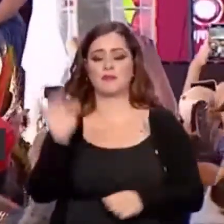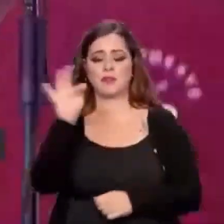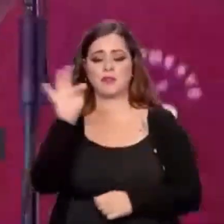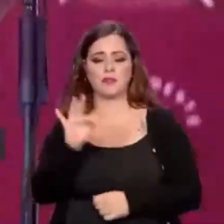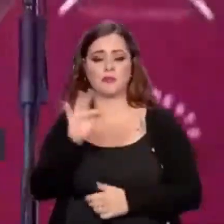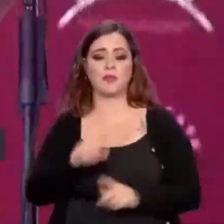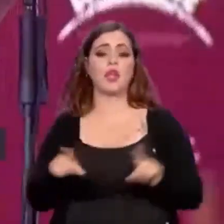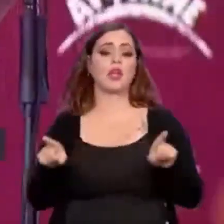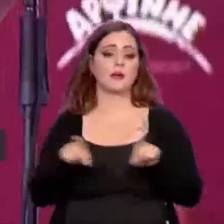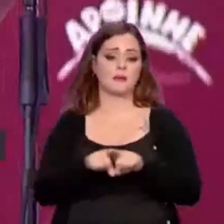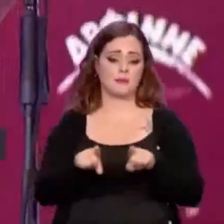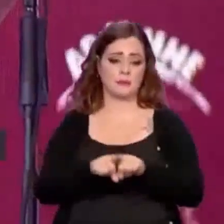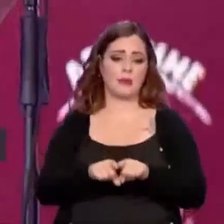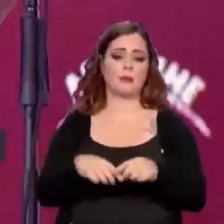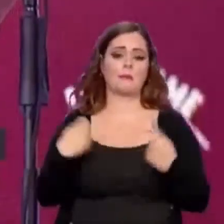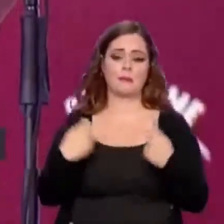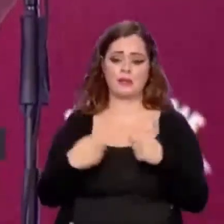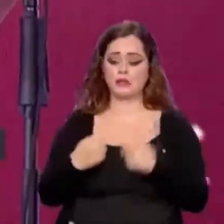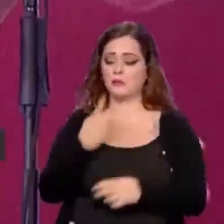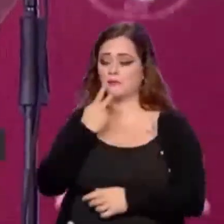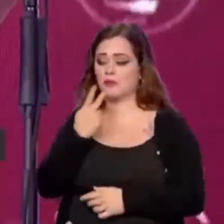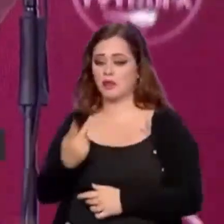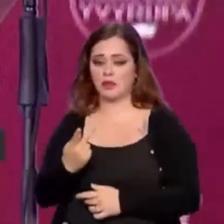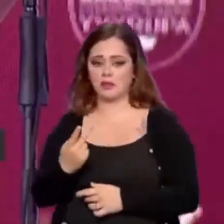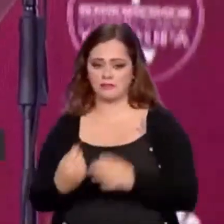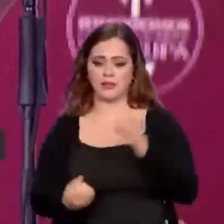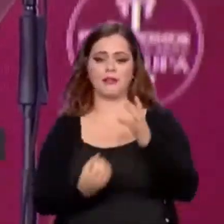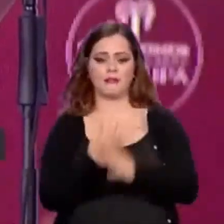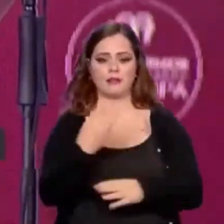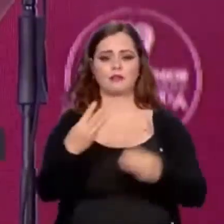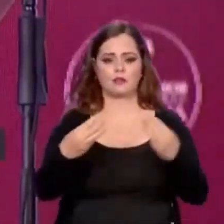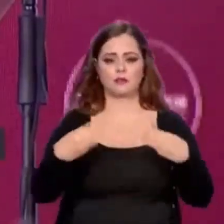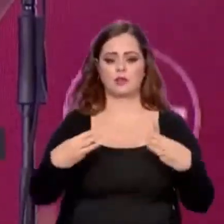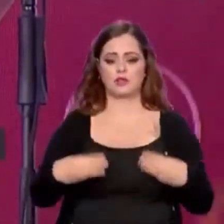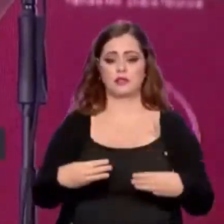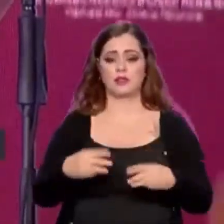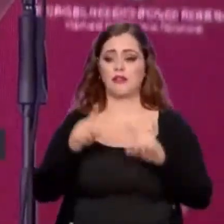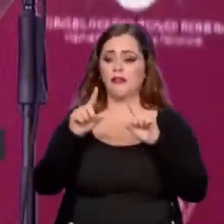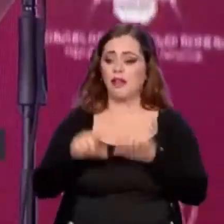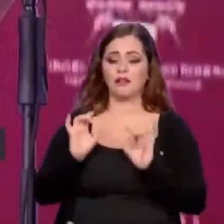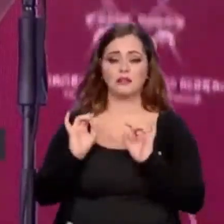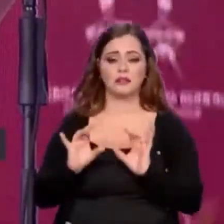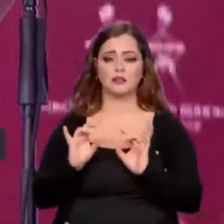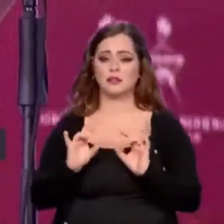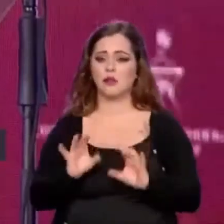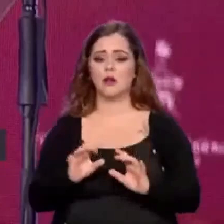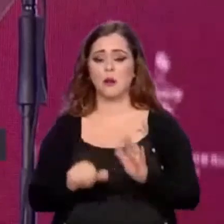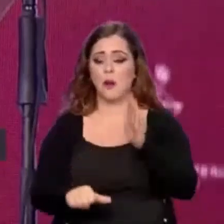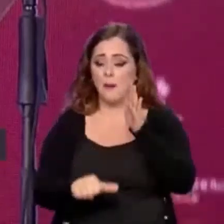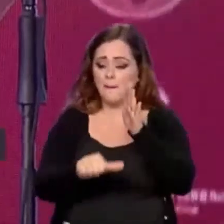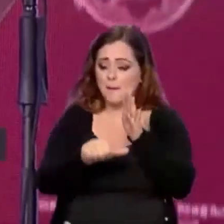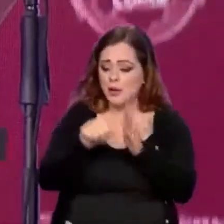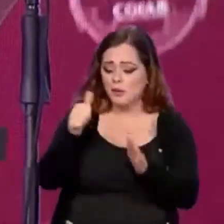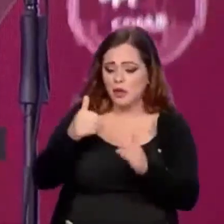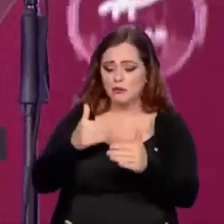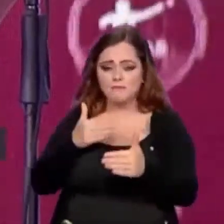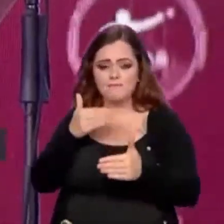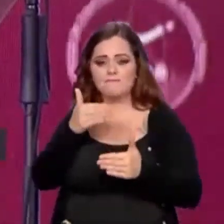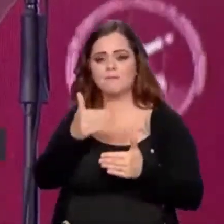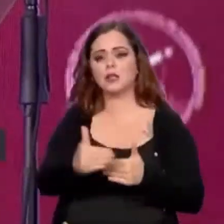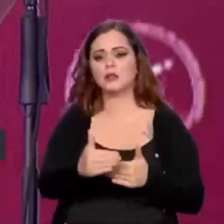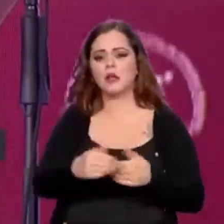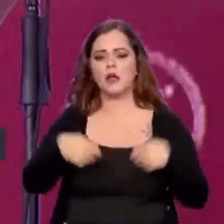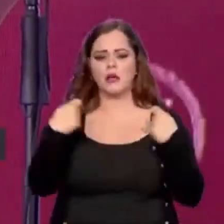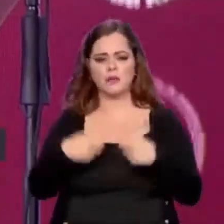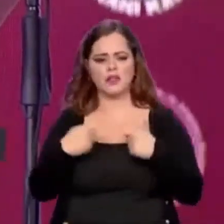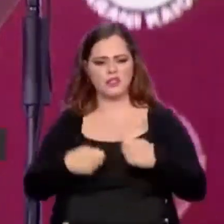Mas também precisamos dizer que a criação do Ministério é apenas o primeiro passo.